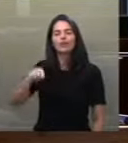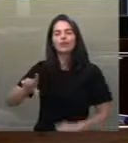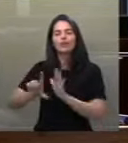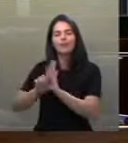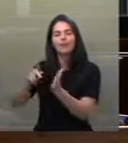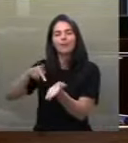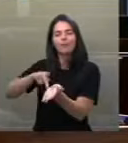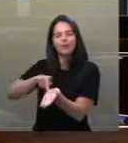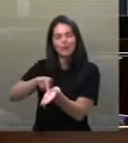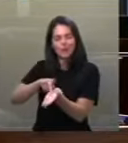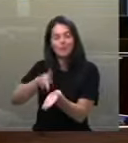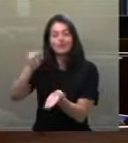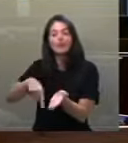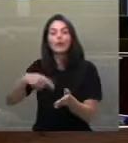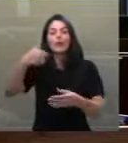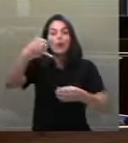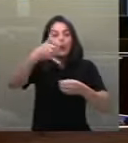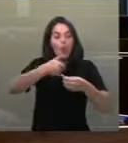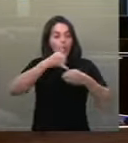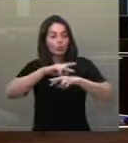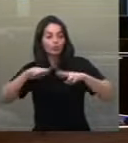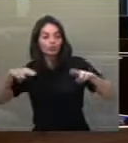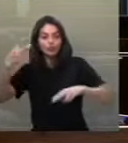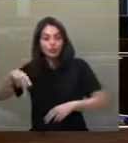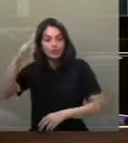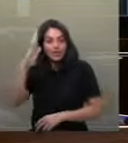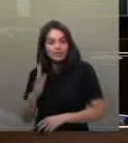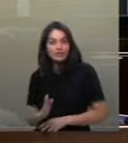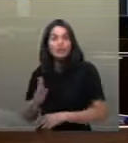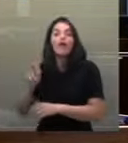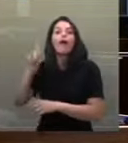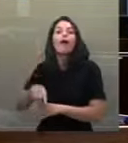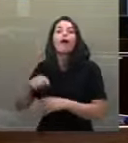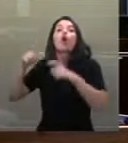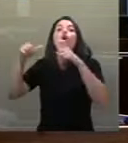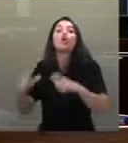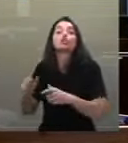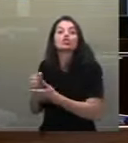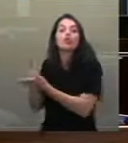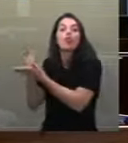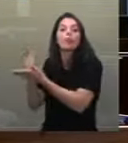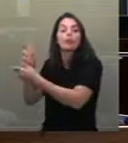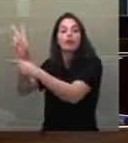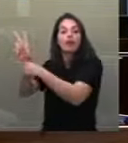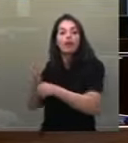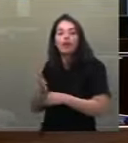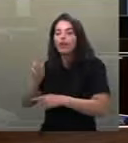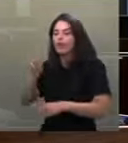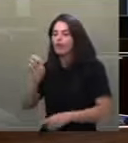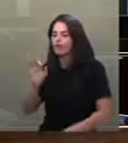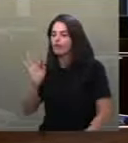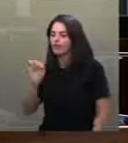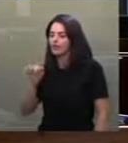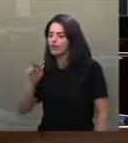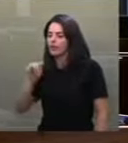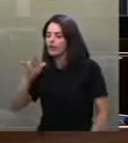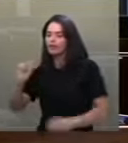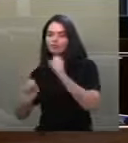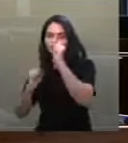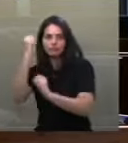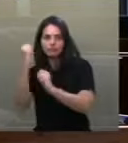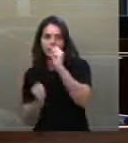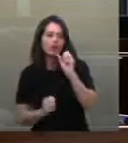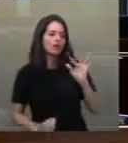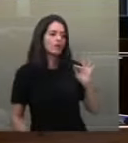Petróleo, os combustíveis consumidos no Brasil advêm de seguintes origens: refinarias,